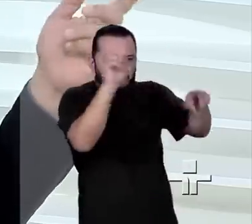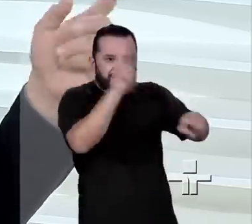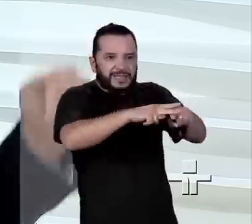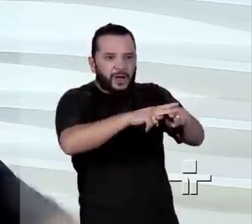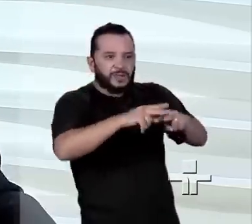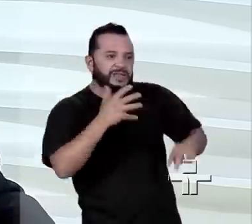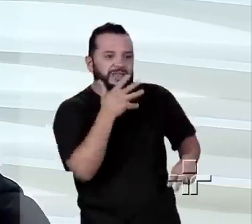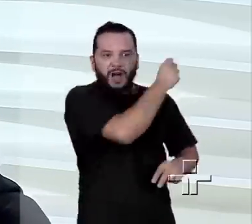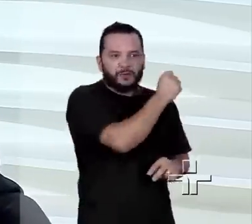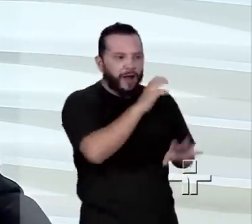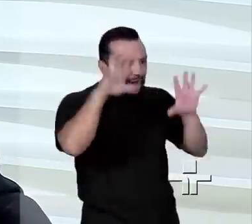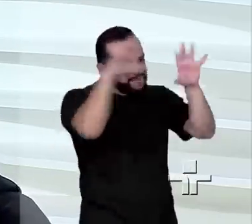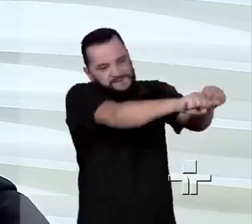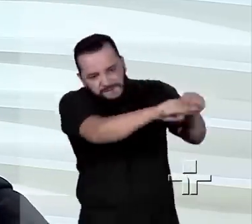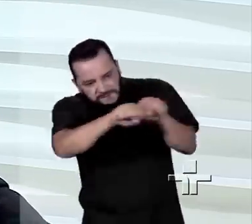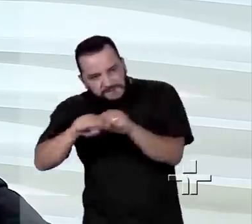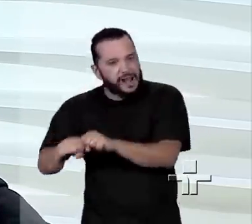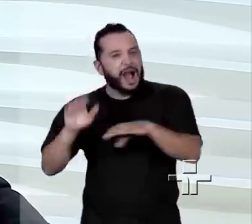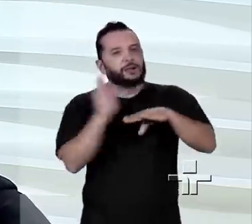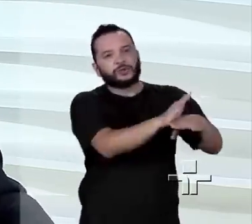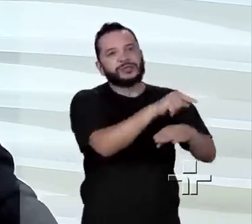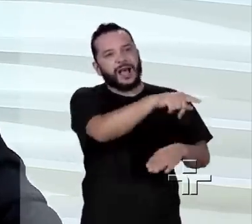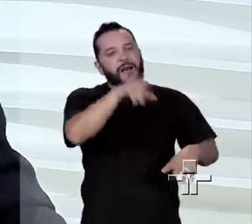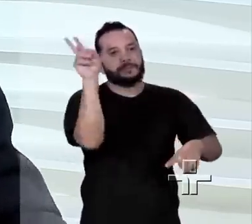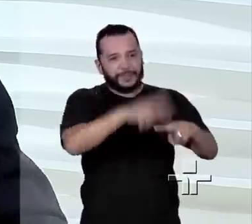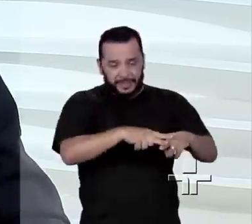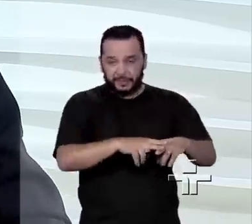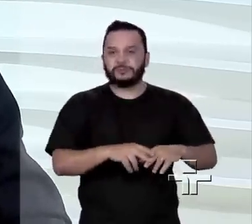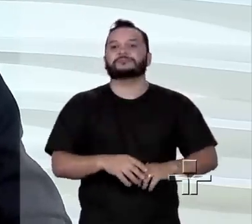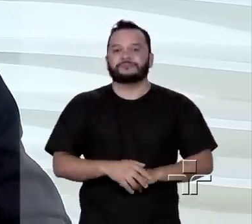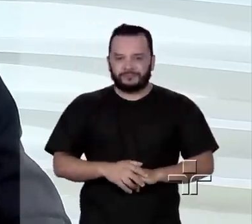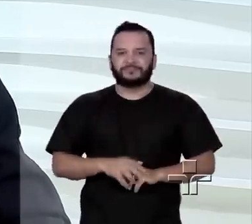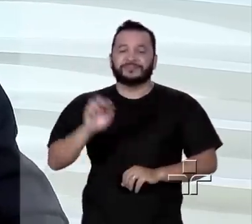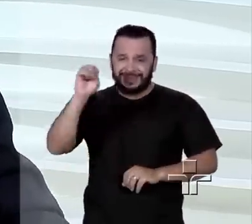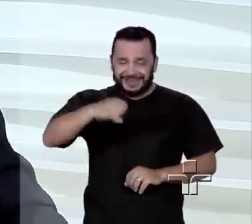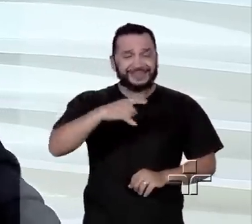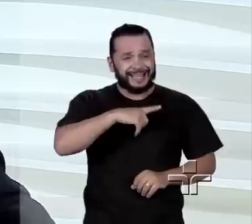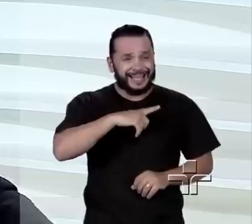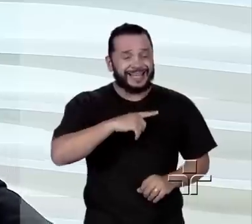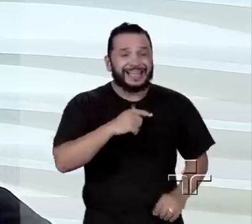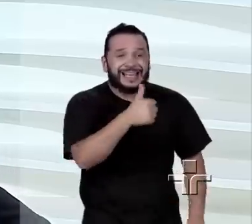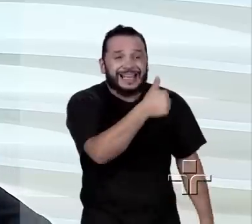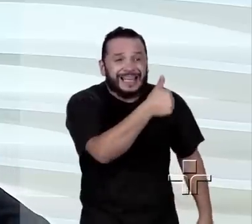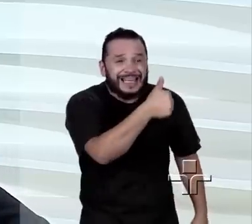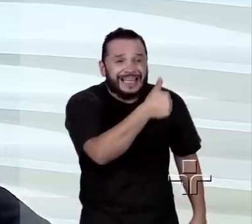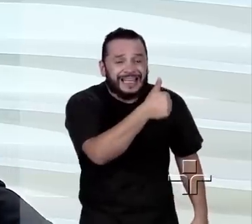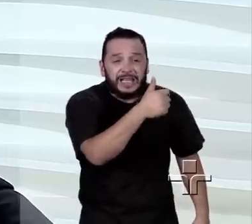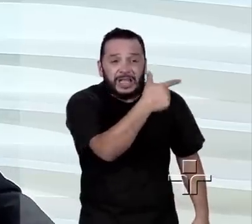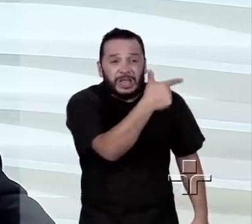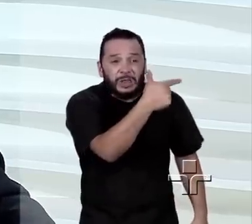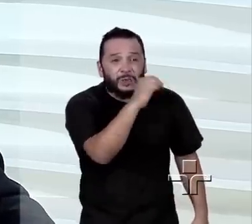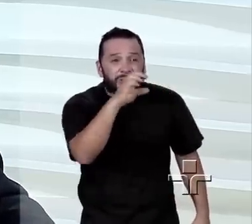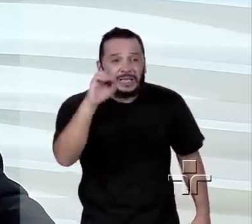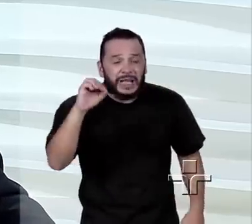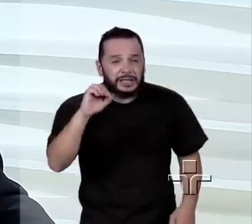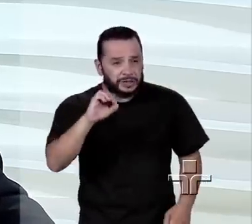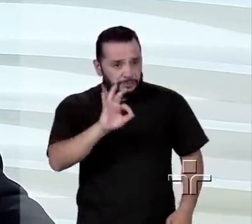a questão que nós estamos, desde o dia 10 de outubro, com 200 policiais do choque. Você não tem rota na cidade de São